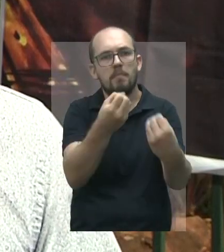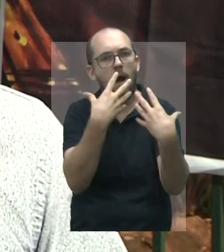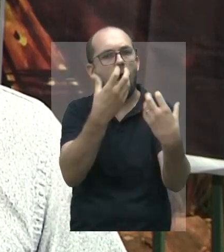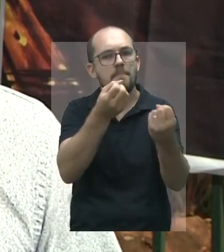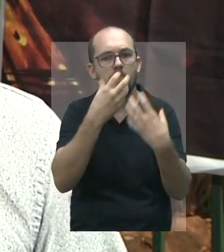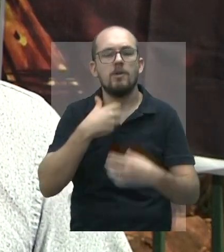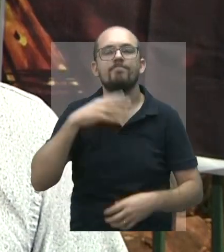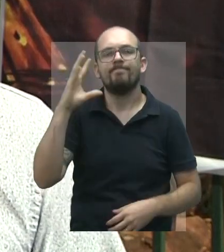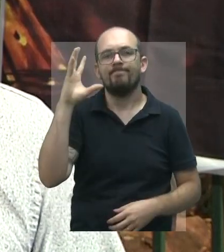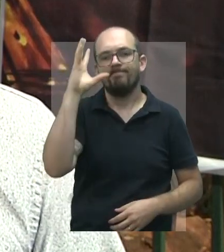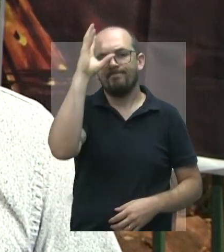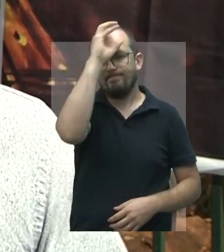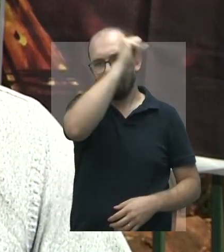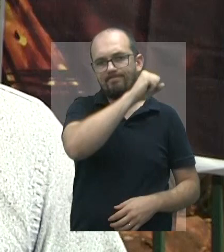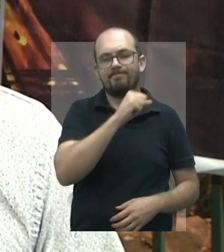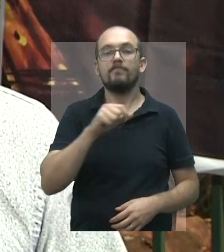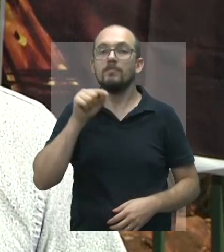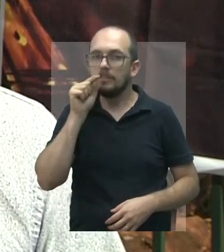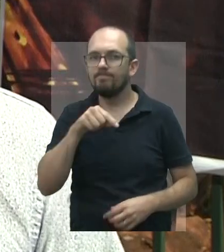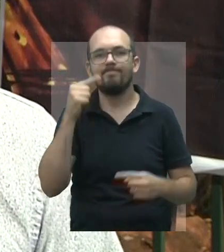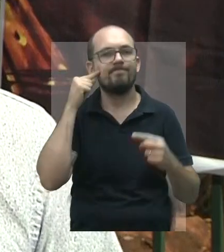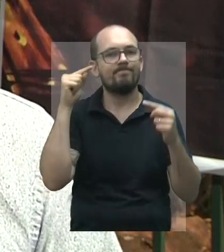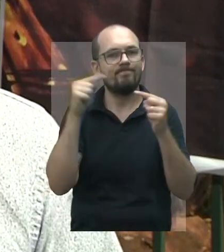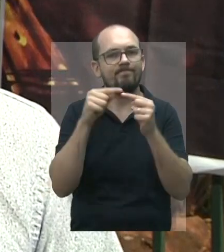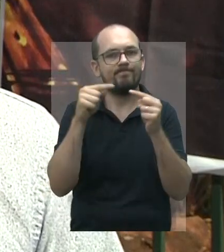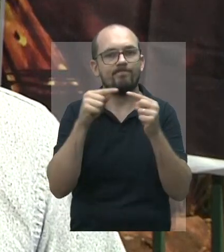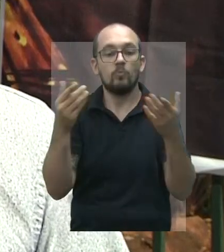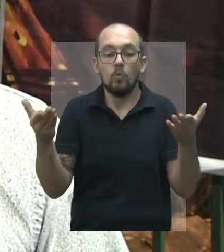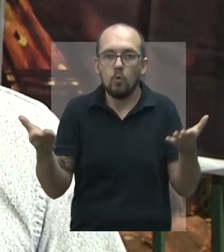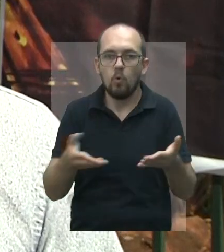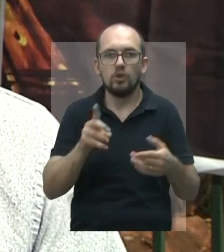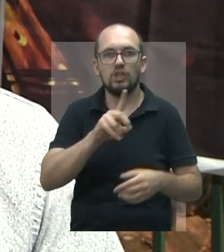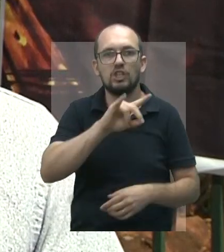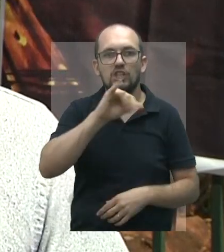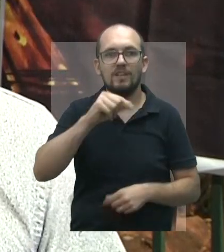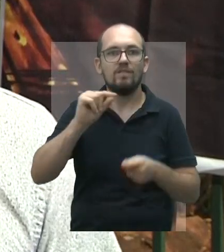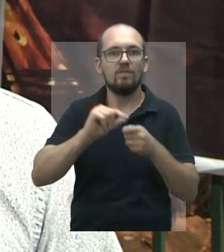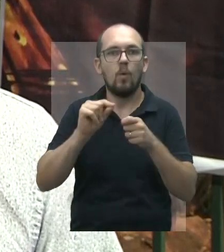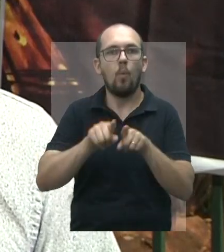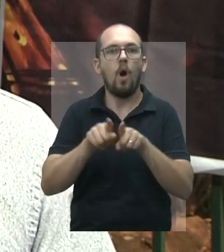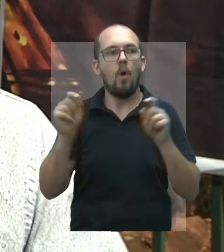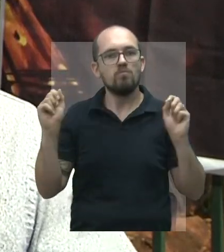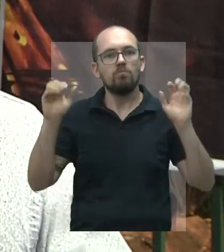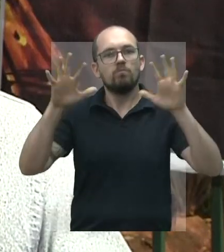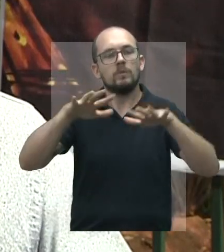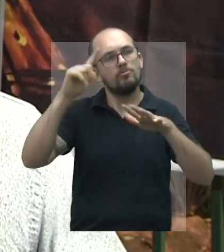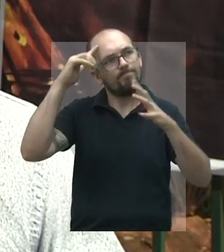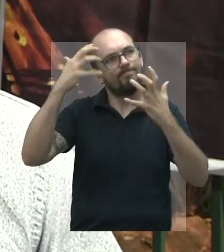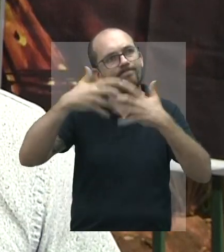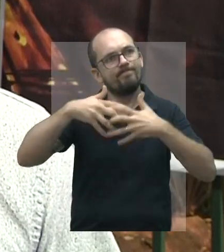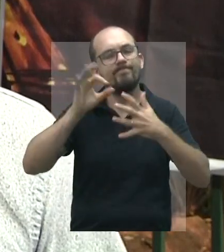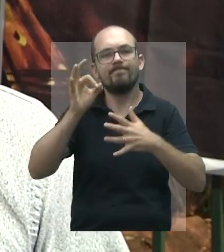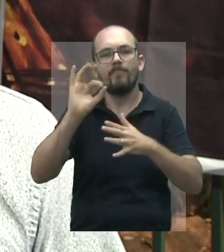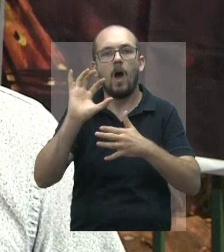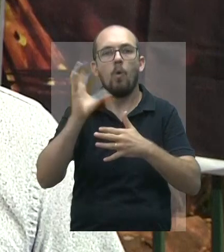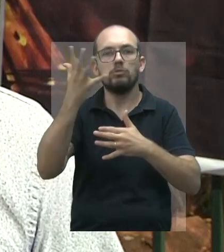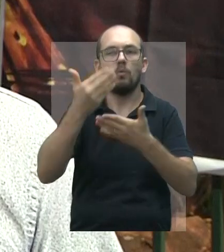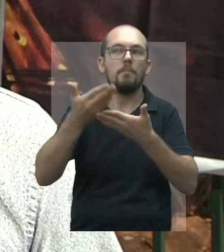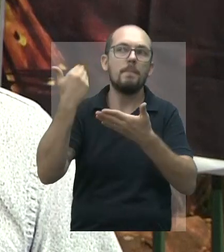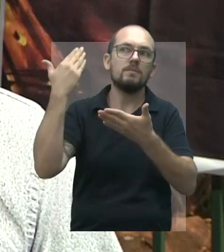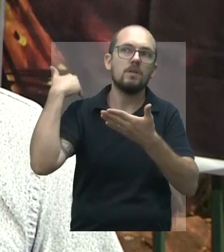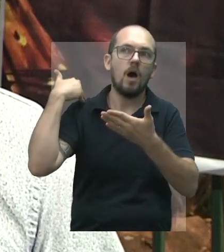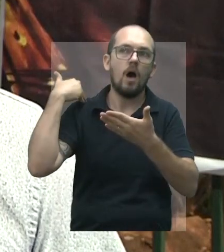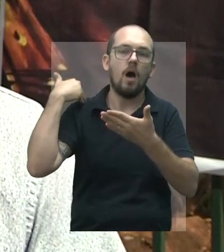é extremamente relevante nesse dia nós estarmos fazendo aí essa reflexão de tudo que aconteceu no passado, para que a